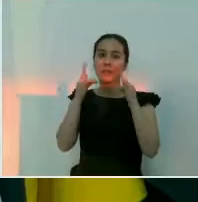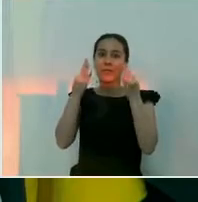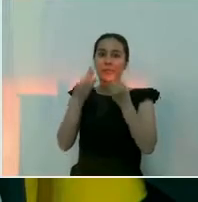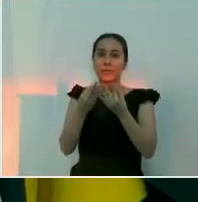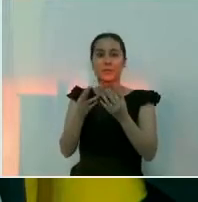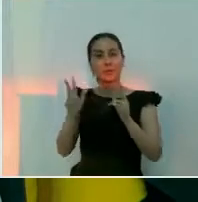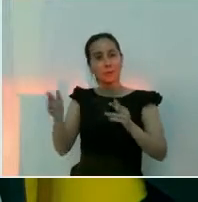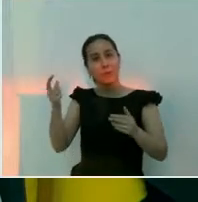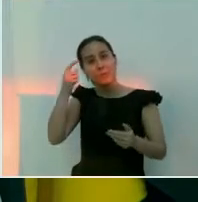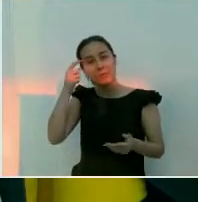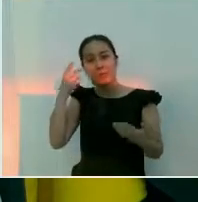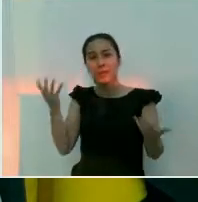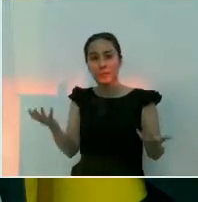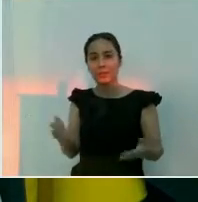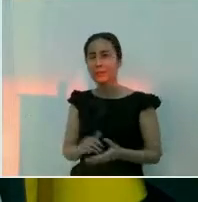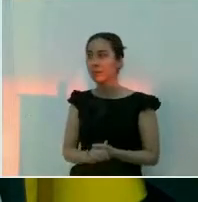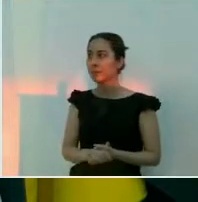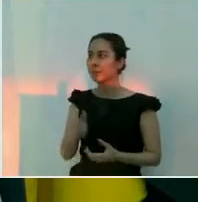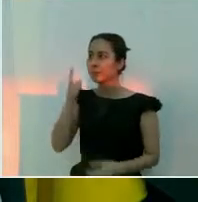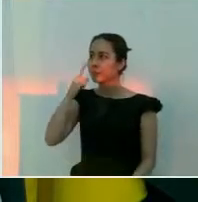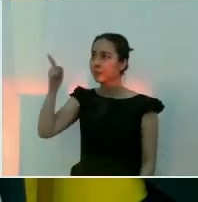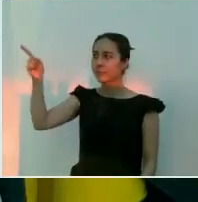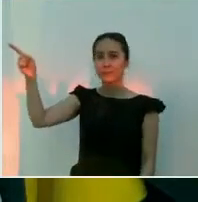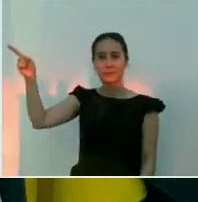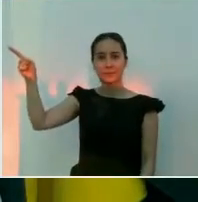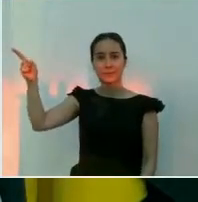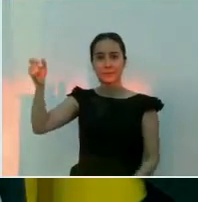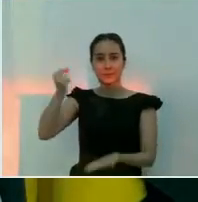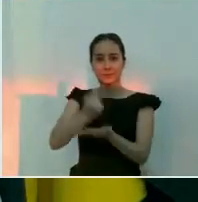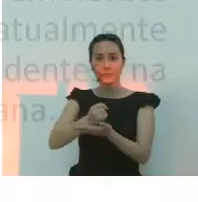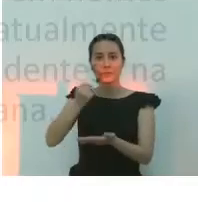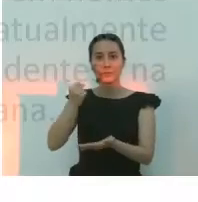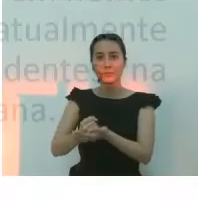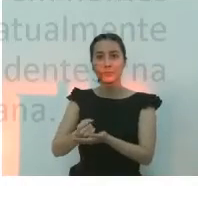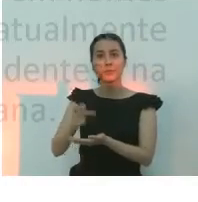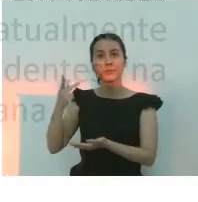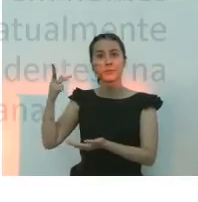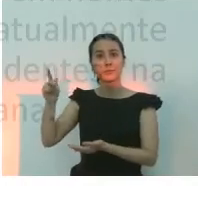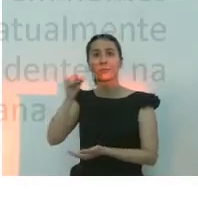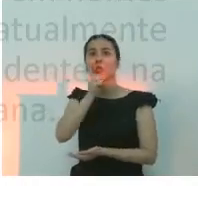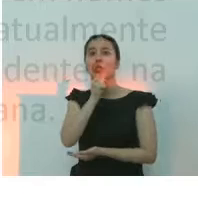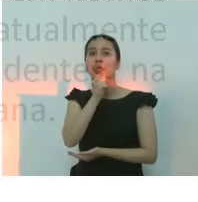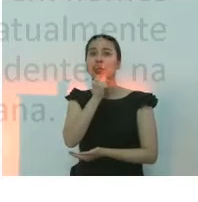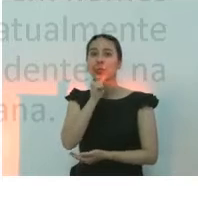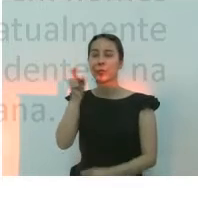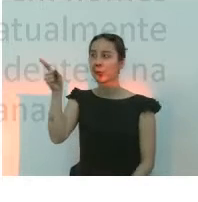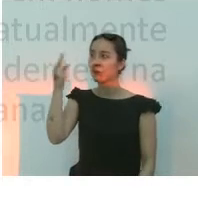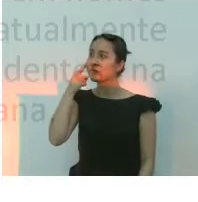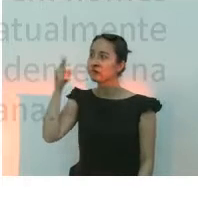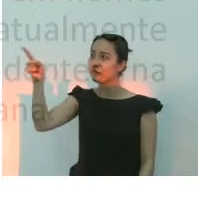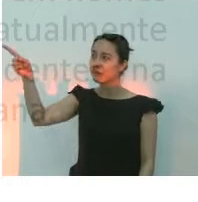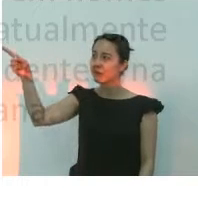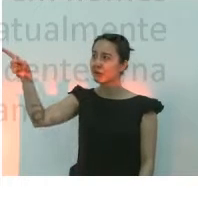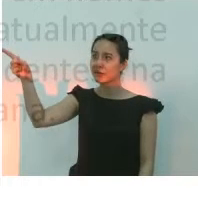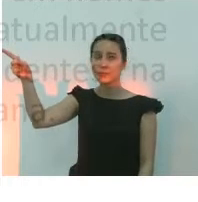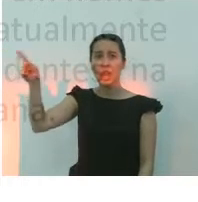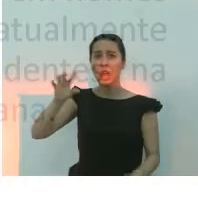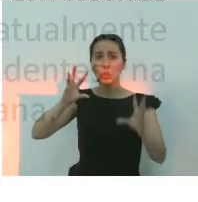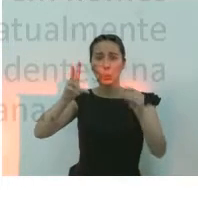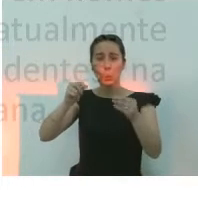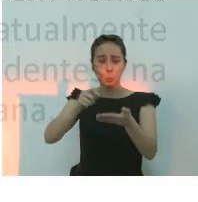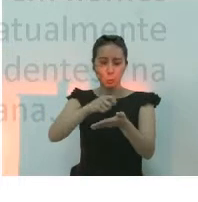esse é o passaporte do aluno a que beleza então olha só tudo manuscrito